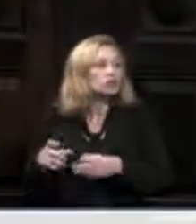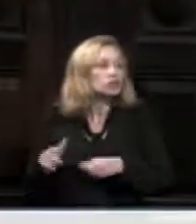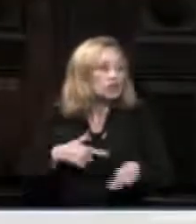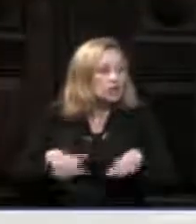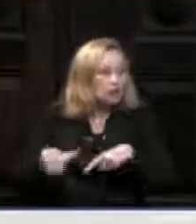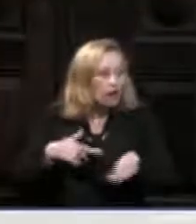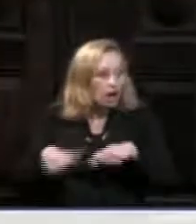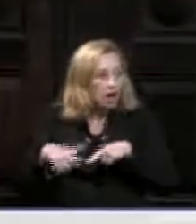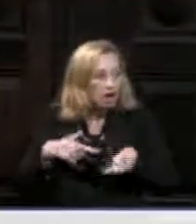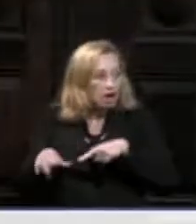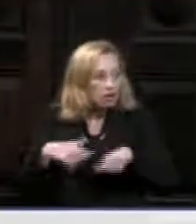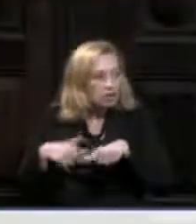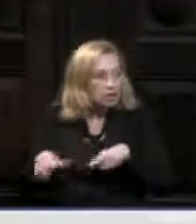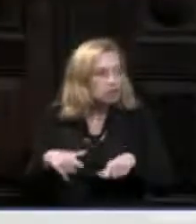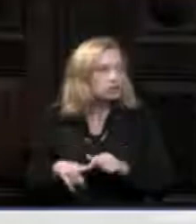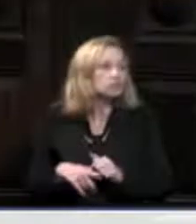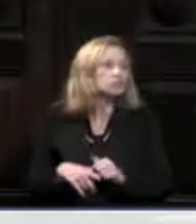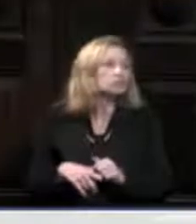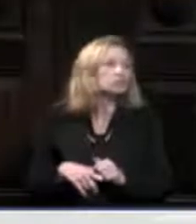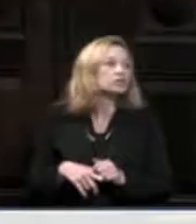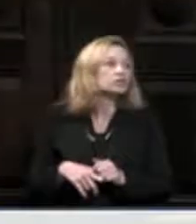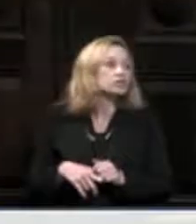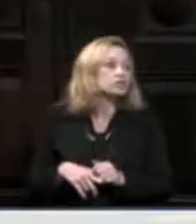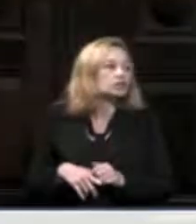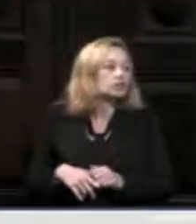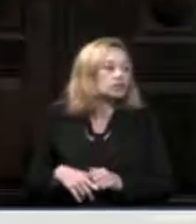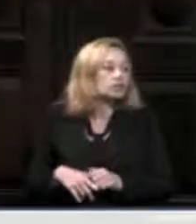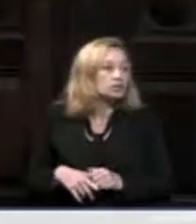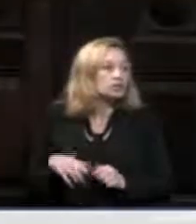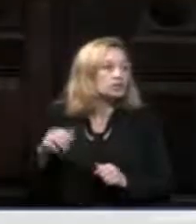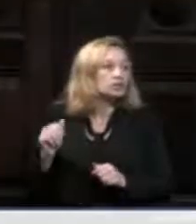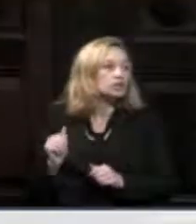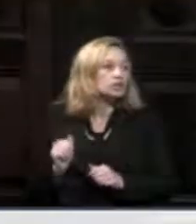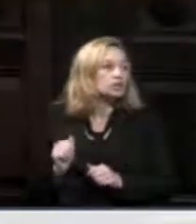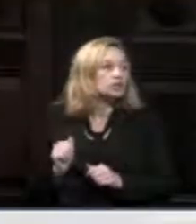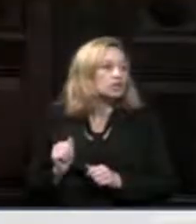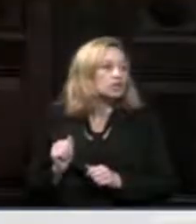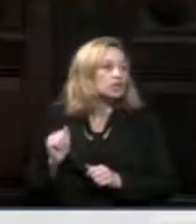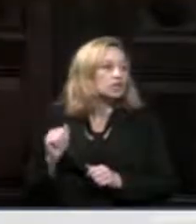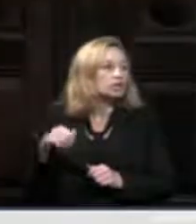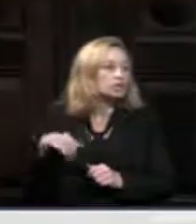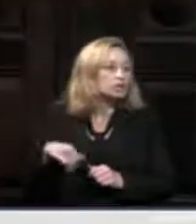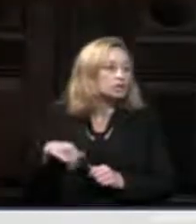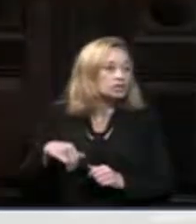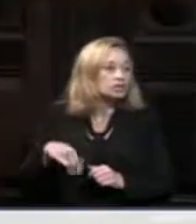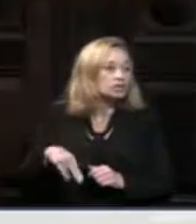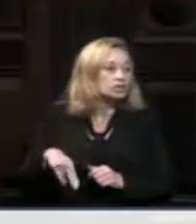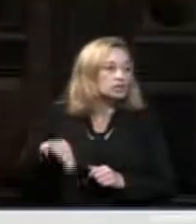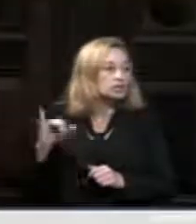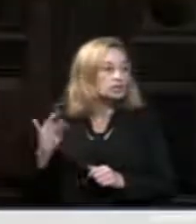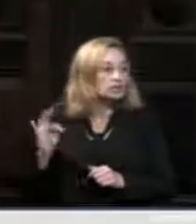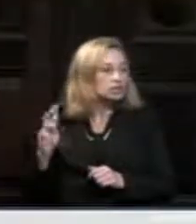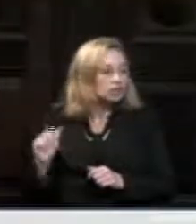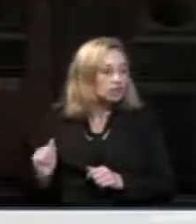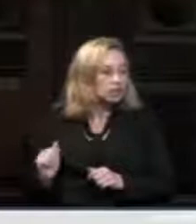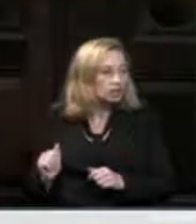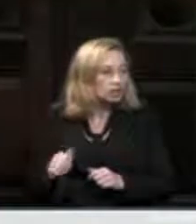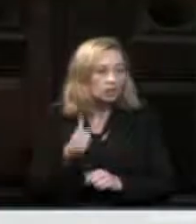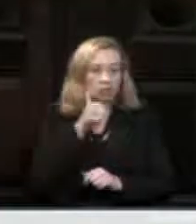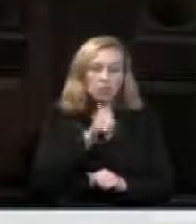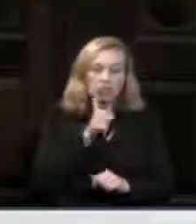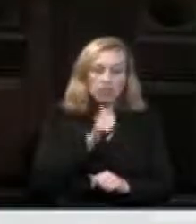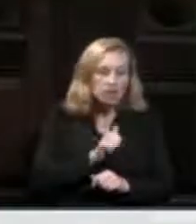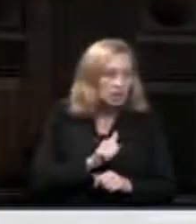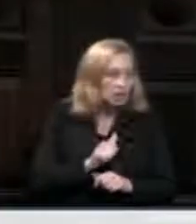Consultivo do Parque Estadual da Costa do Sol, Anita Mureb. Anita, uma militante da causa